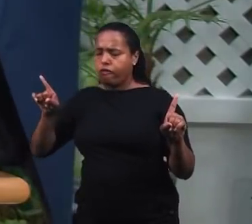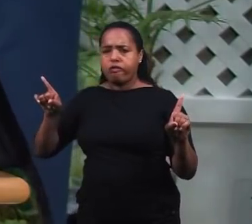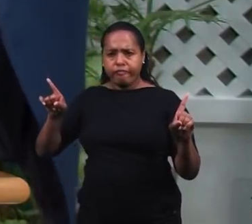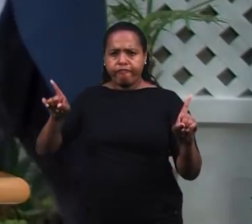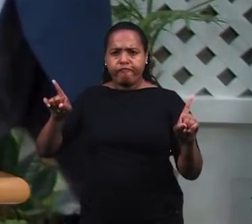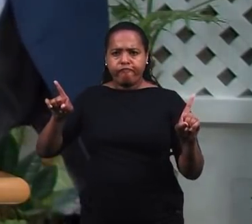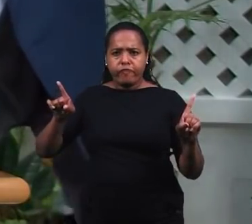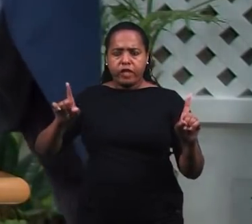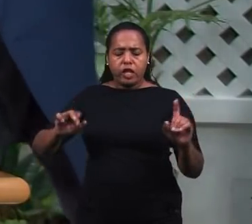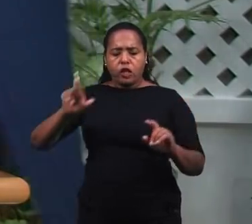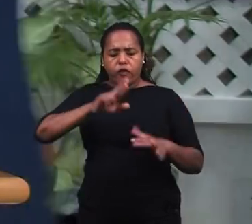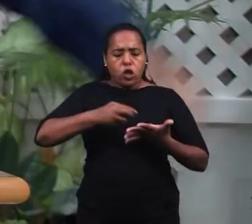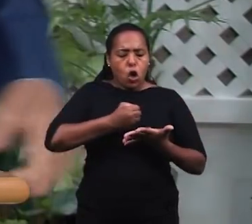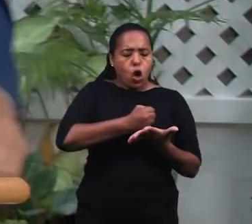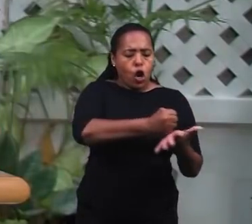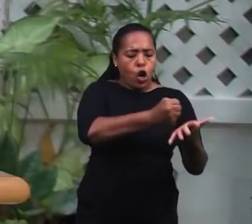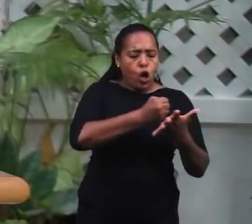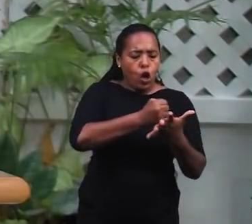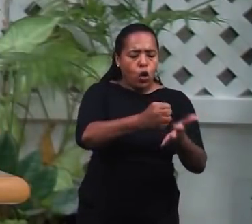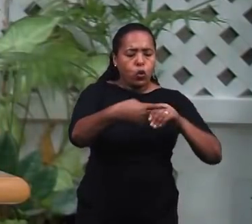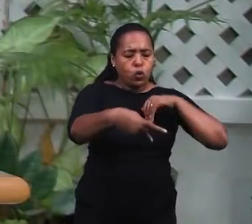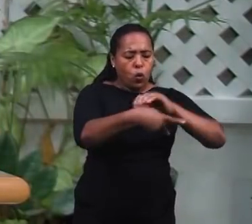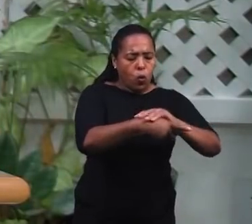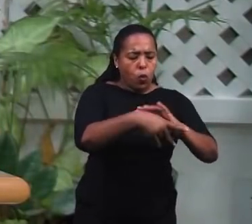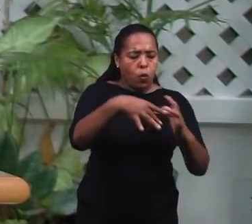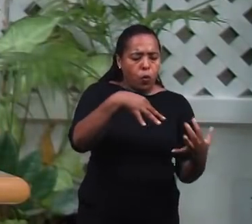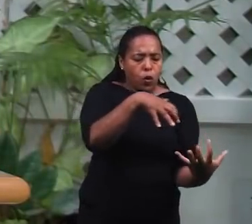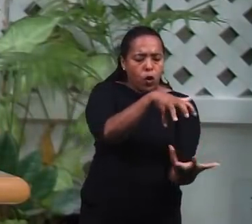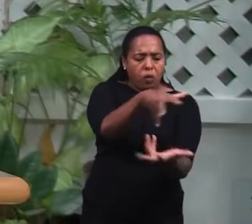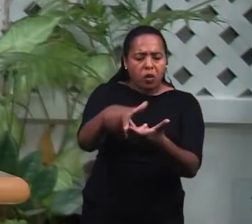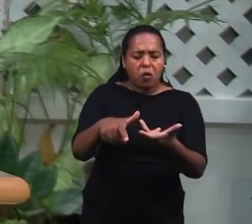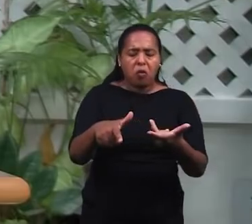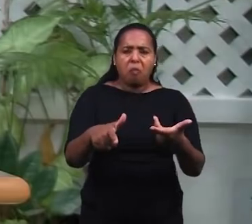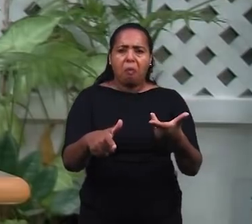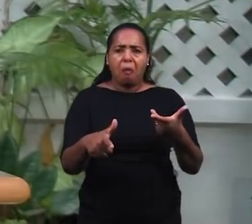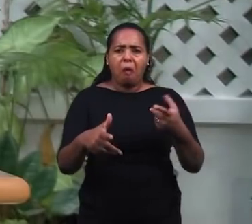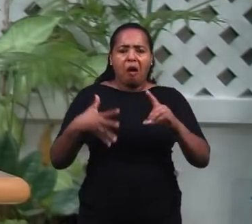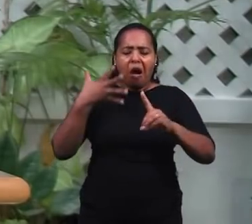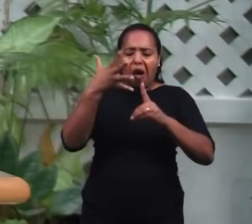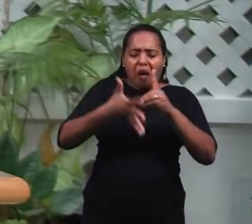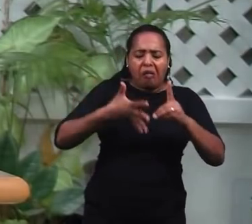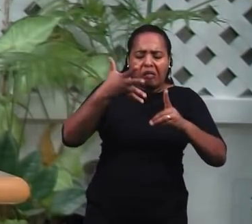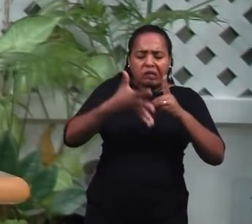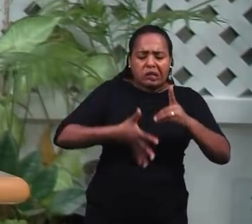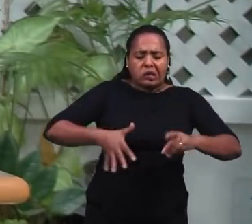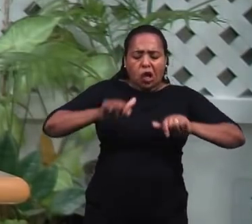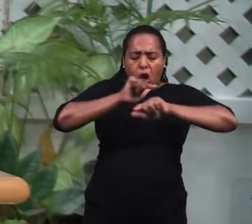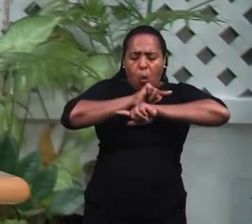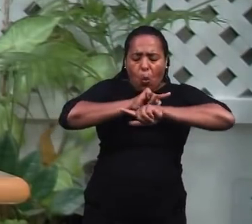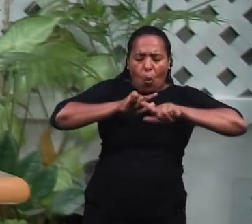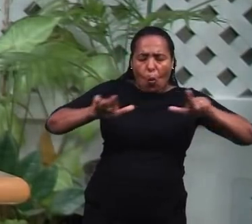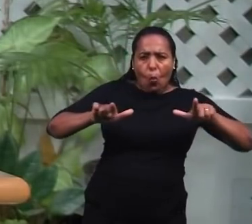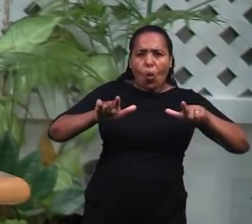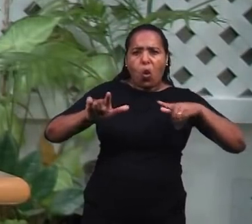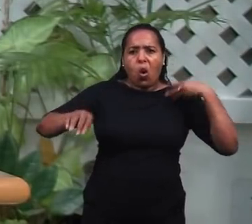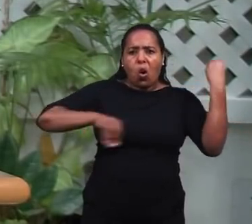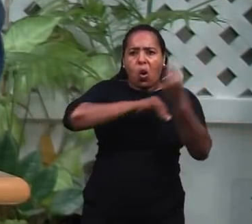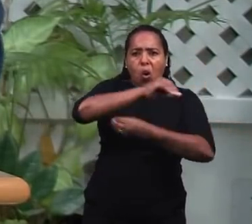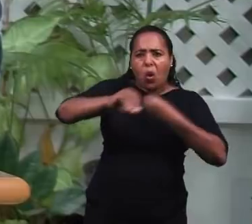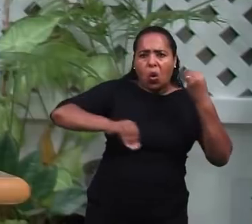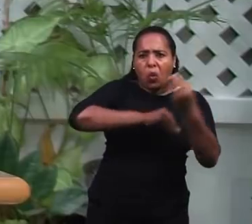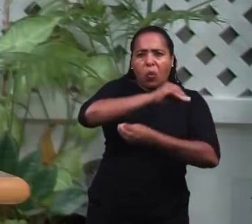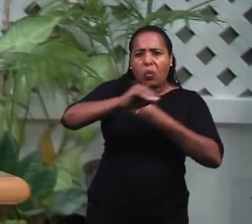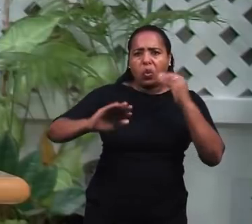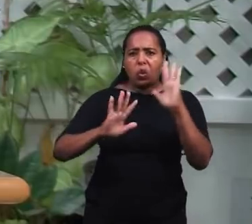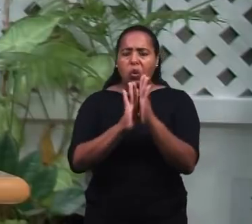estão usando a muleta que aí está, de discursos vazios, mistura de Bíblia